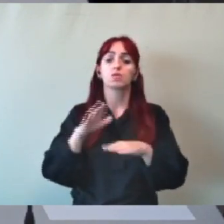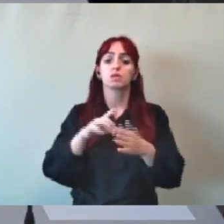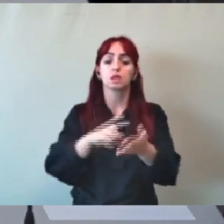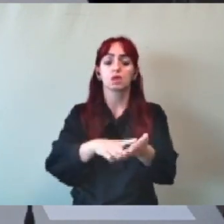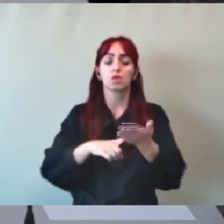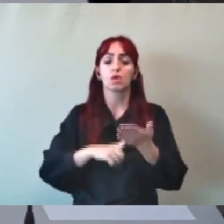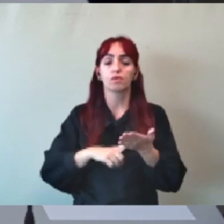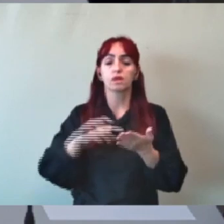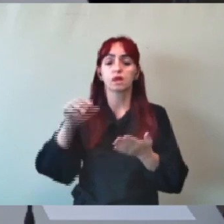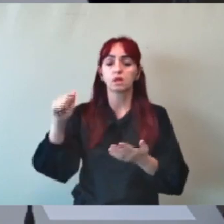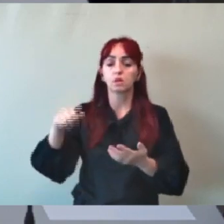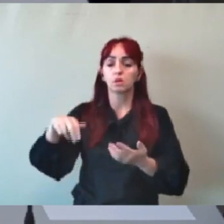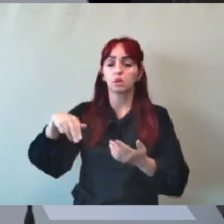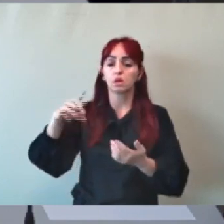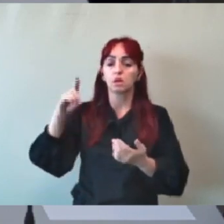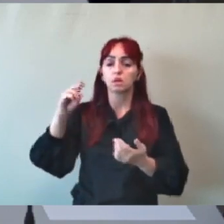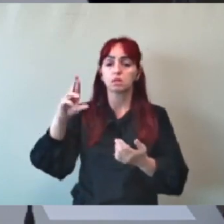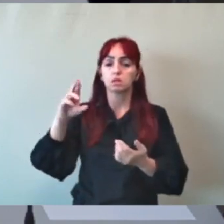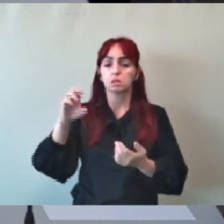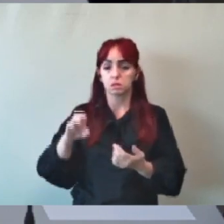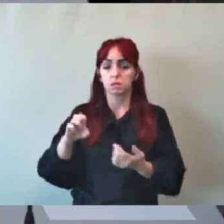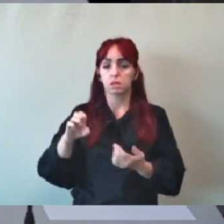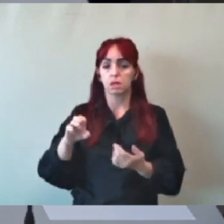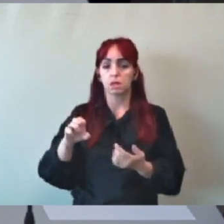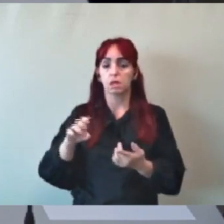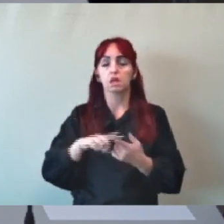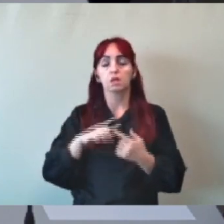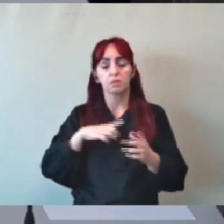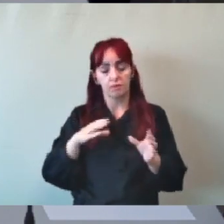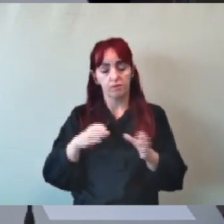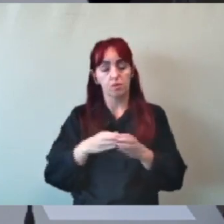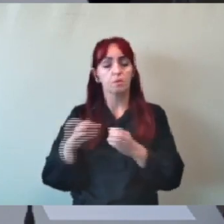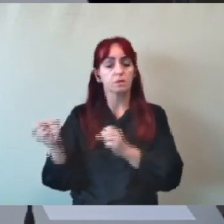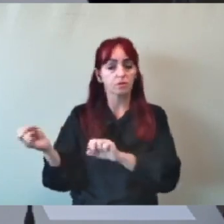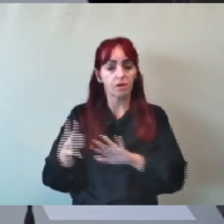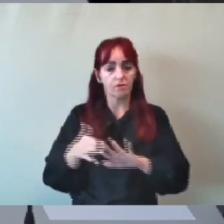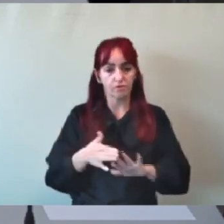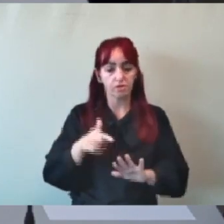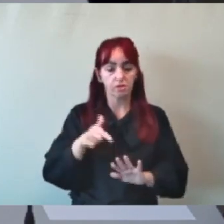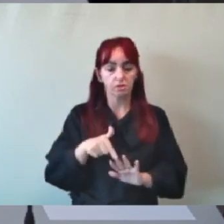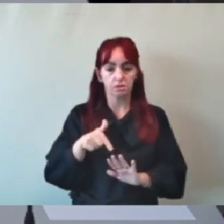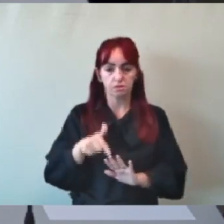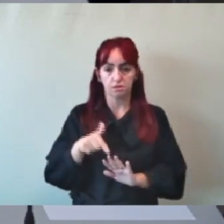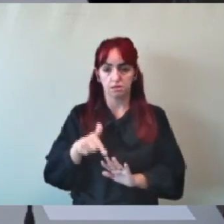e essa convocação vai via comissão, a gente votando dessa forma. Mas é aquela que não é convite. É